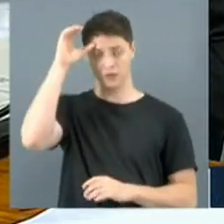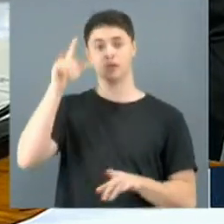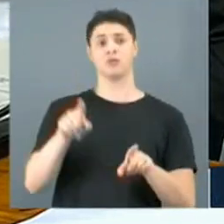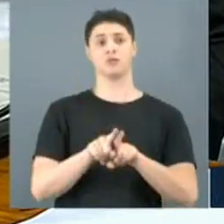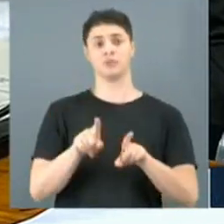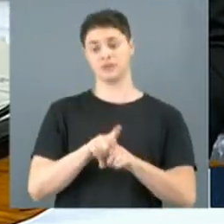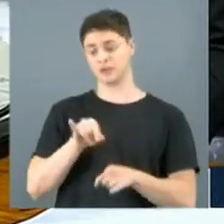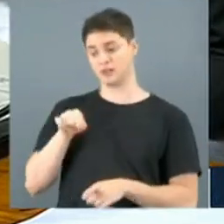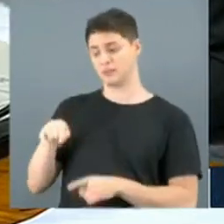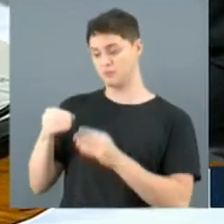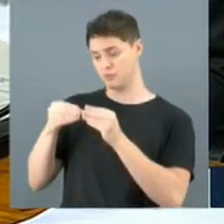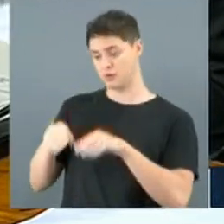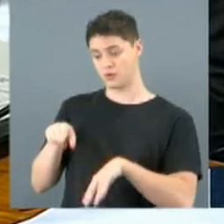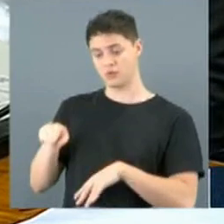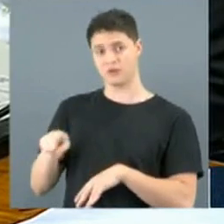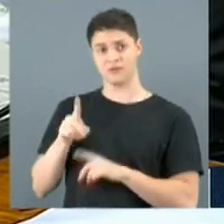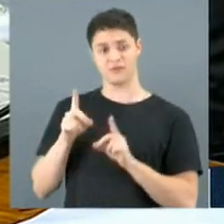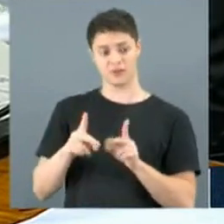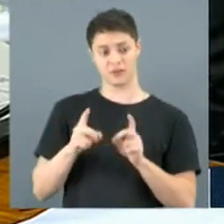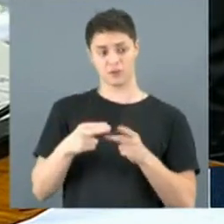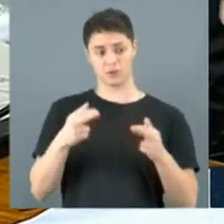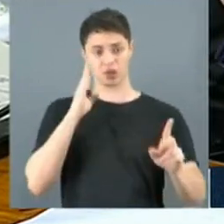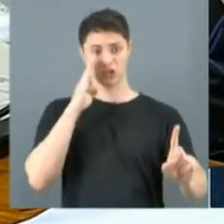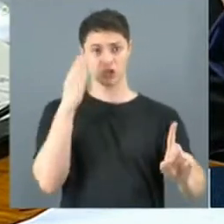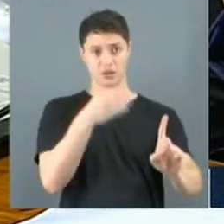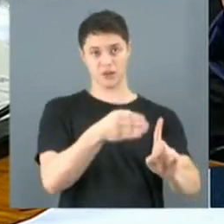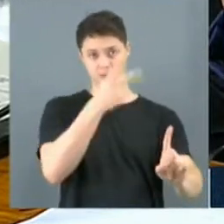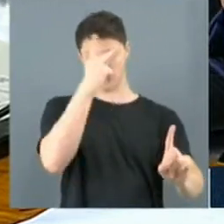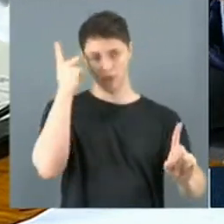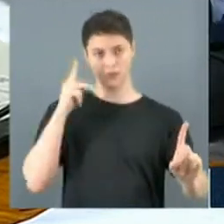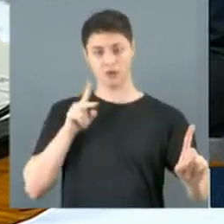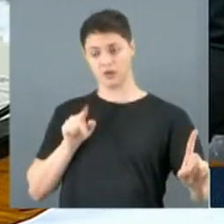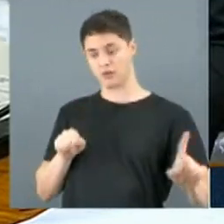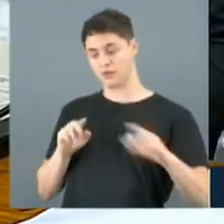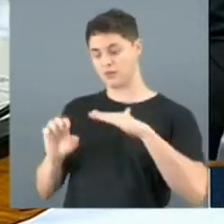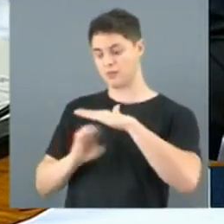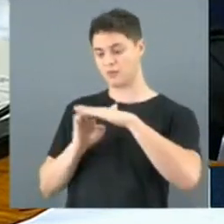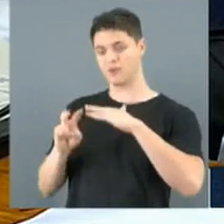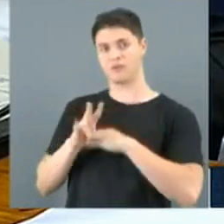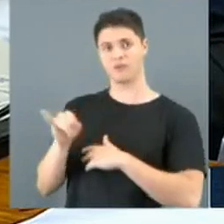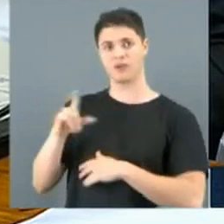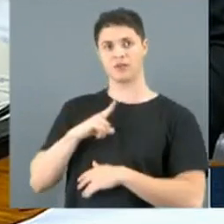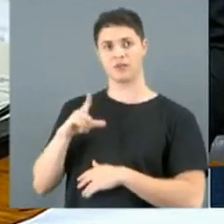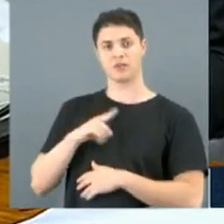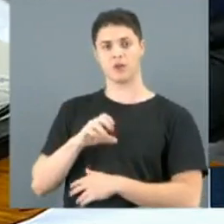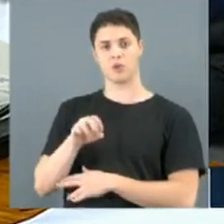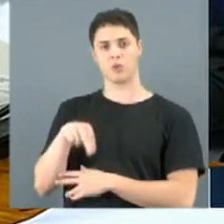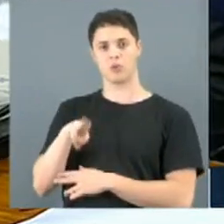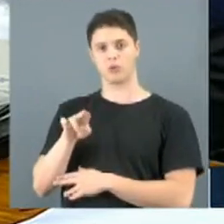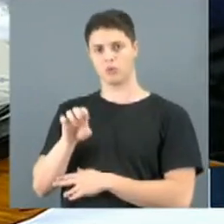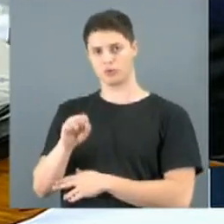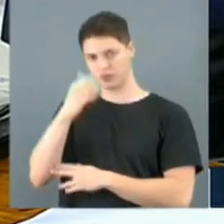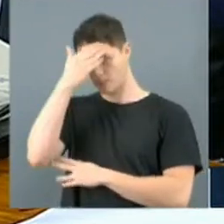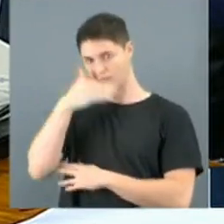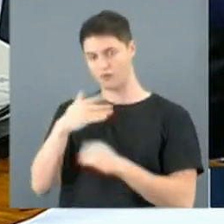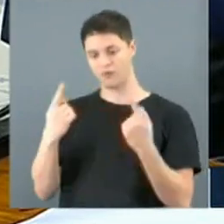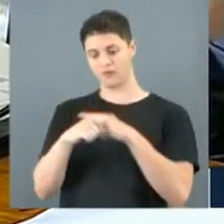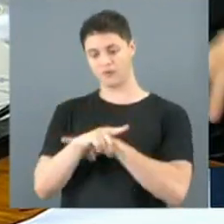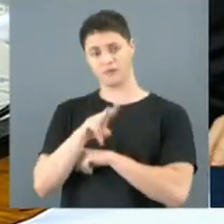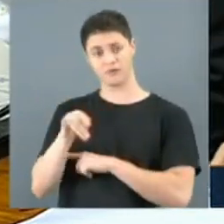direct to consumer, se ela vender um produto diretamente para os consumidores, essa empresa, inclusive, vai ter o ônus da prova invertido, ela vai ser obrigada a